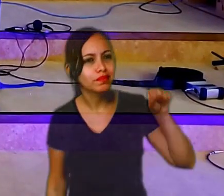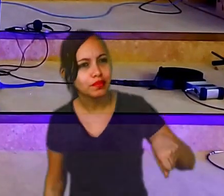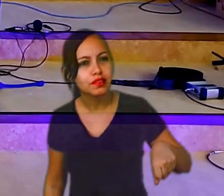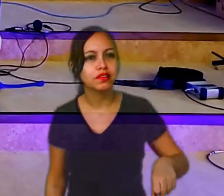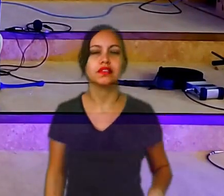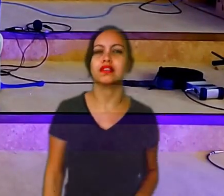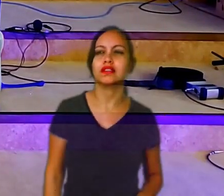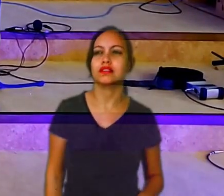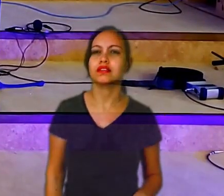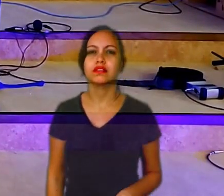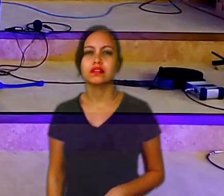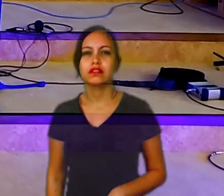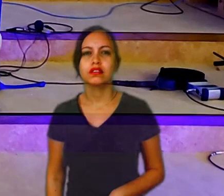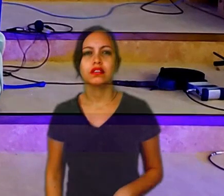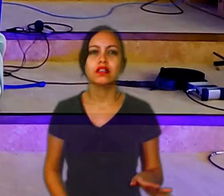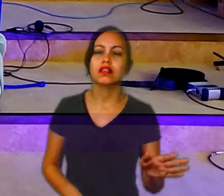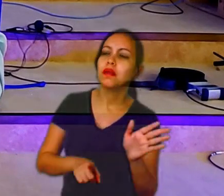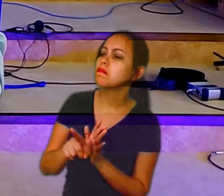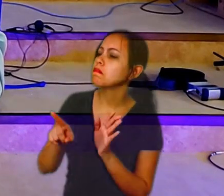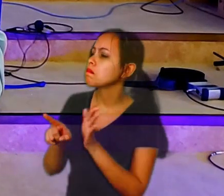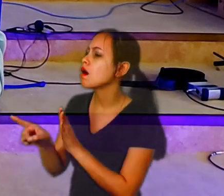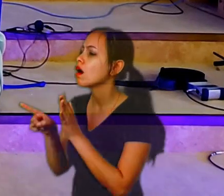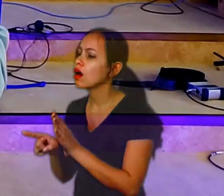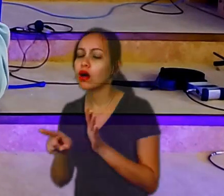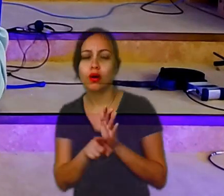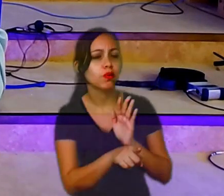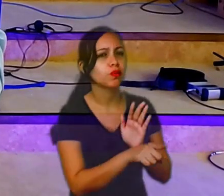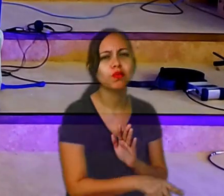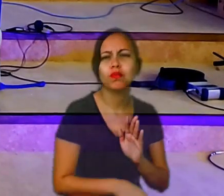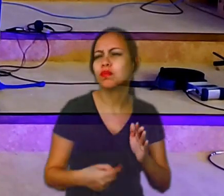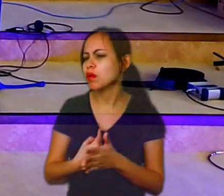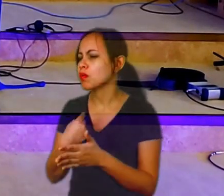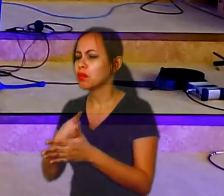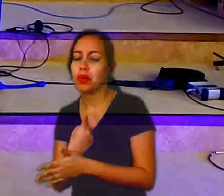de questões, de perguntas. Eu sou cheio de